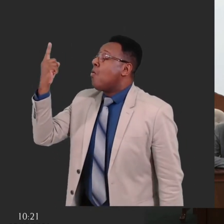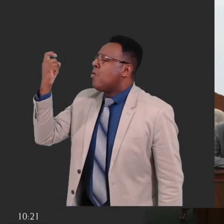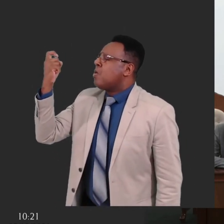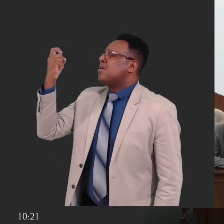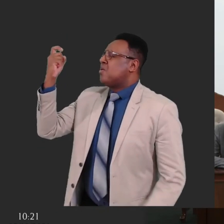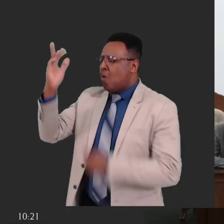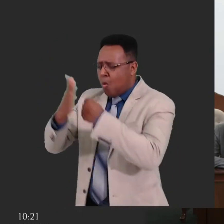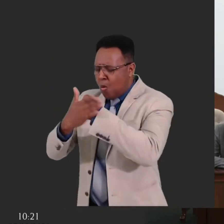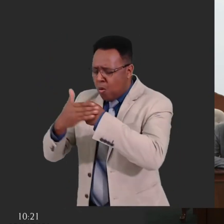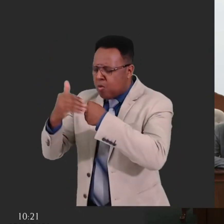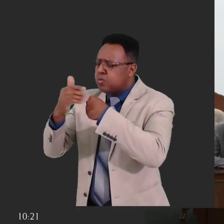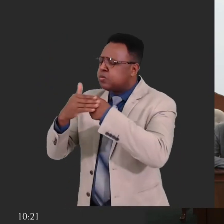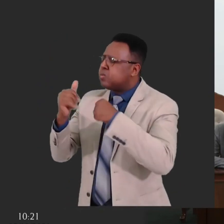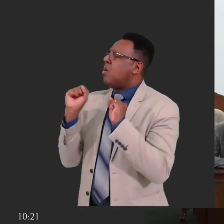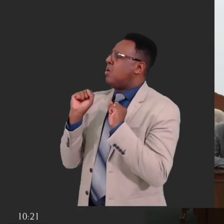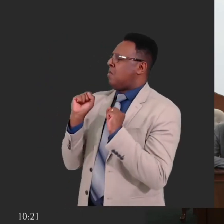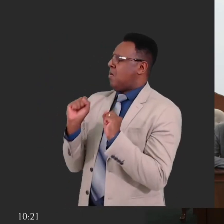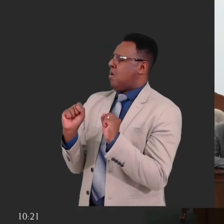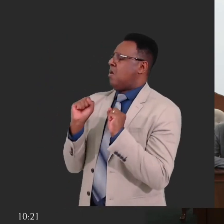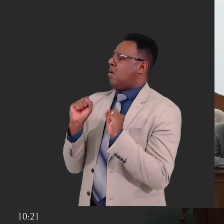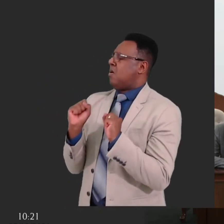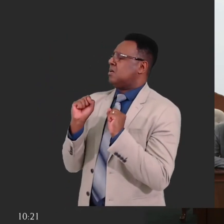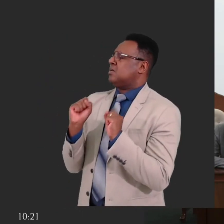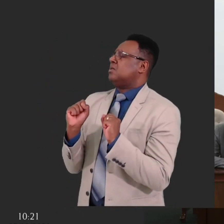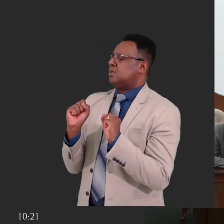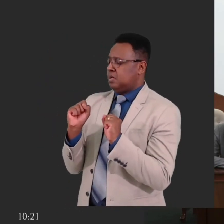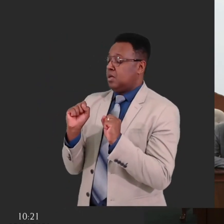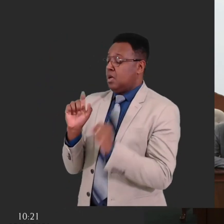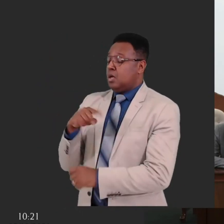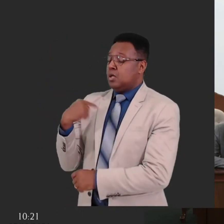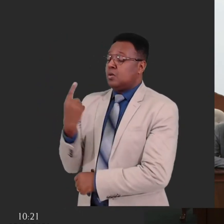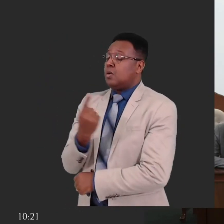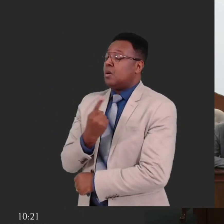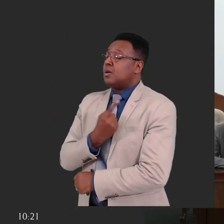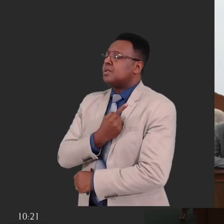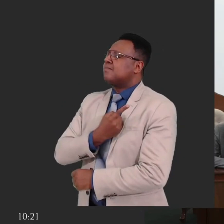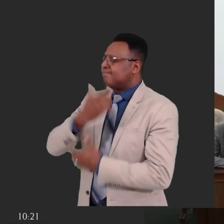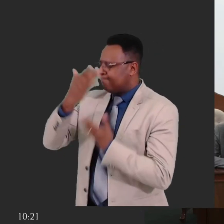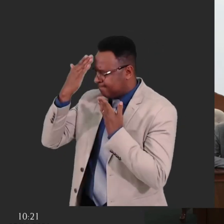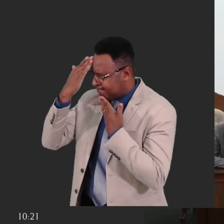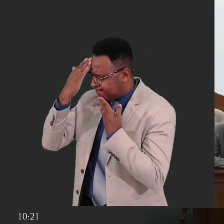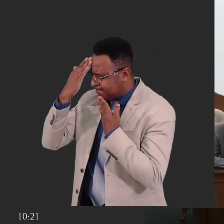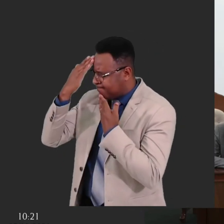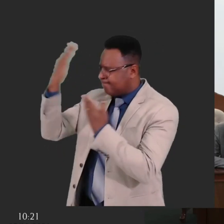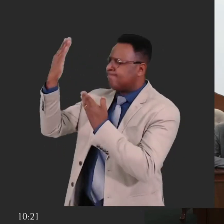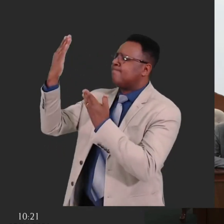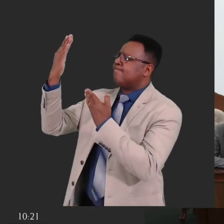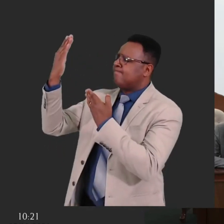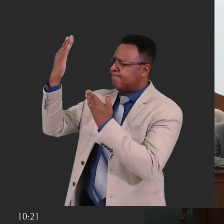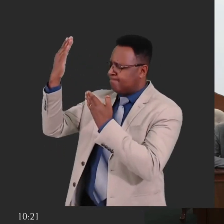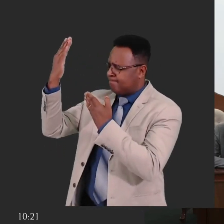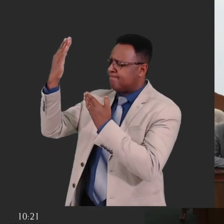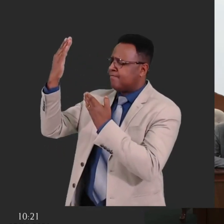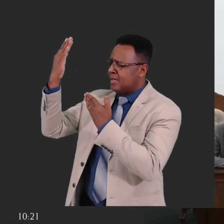consolador, só tu podes confortar estas famílias, e nós juntos te glorificaremos. Queiras